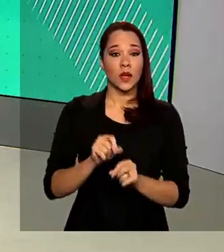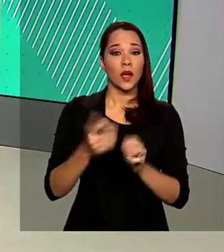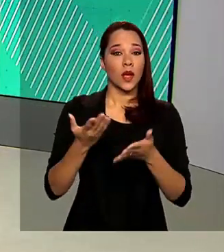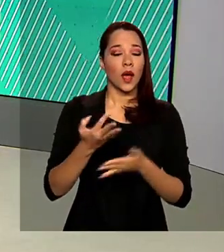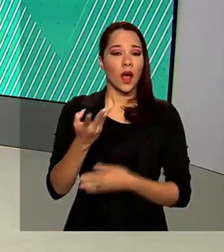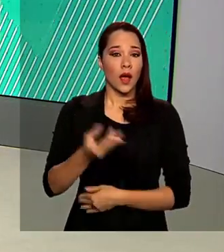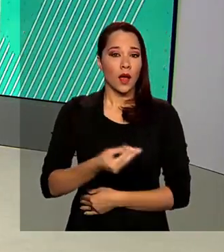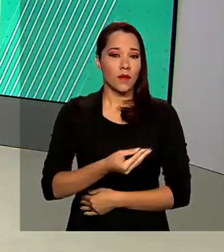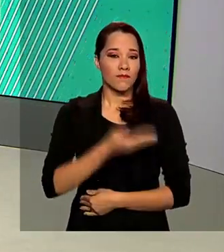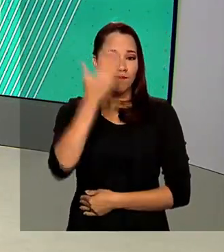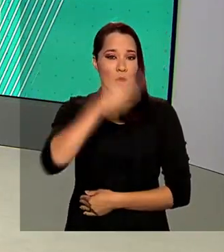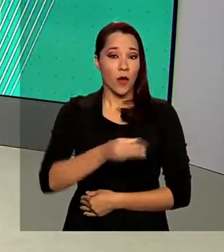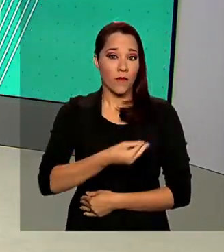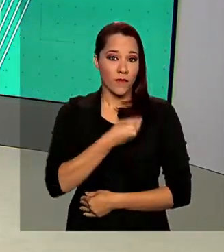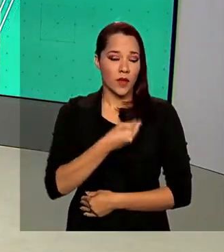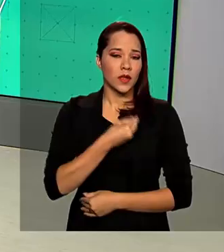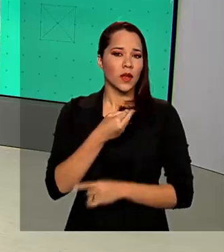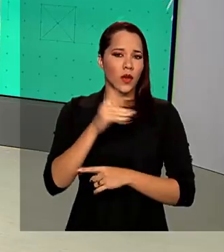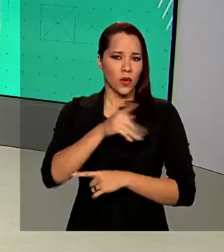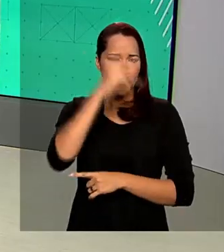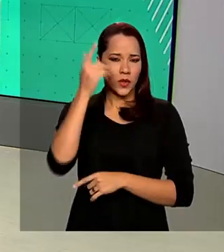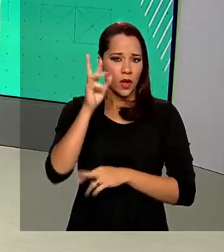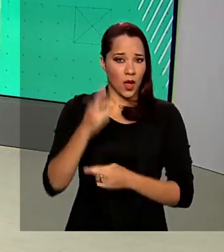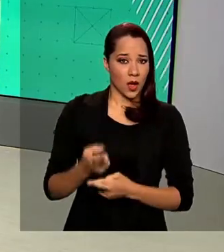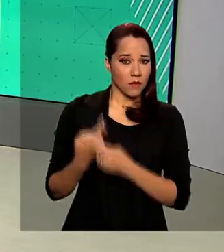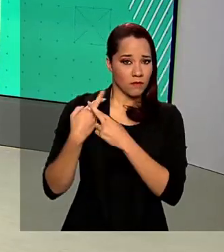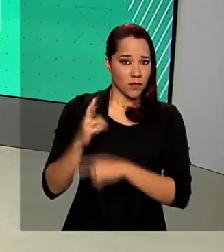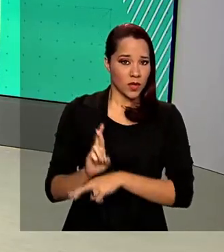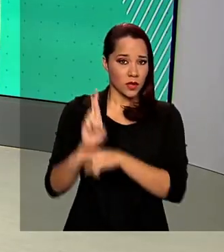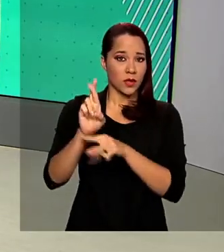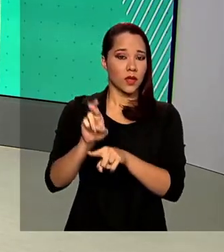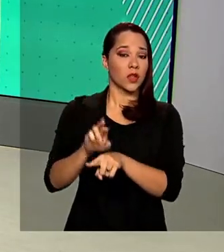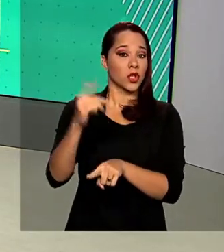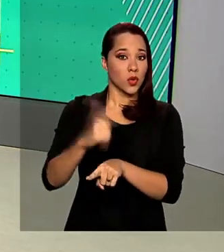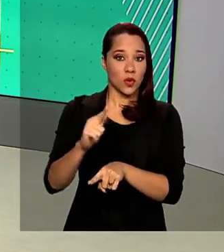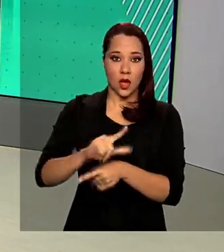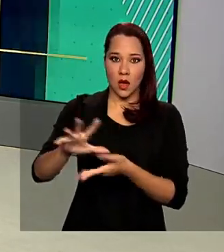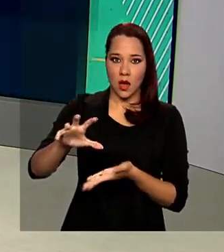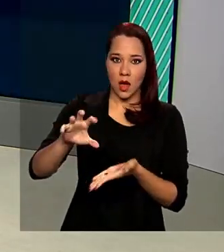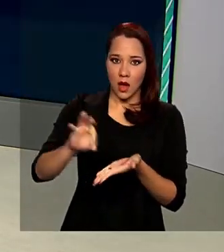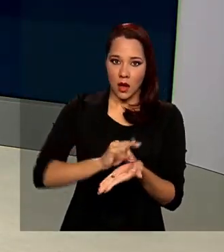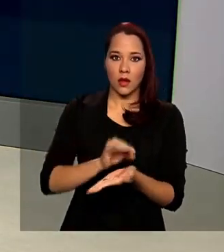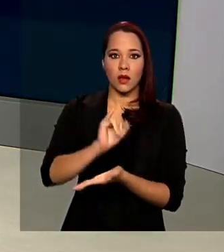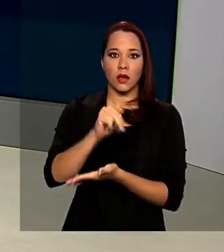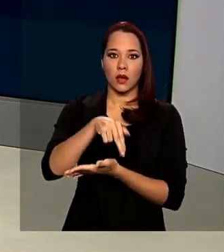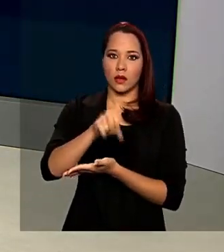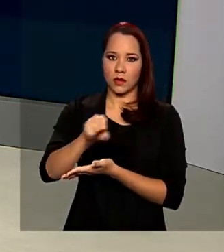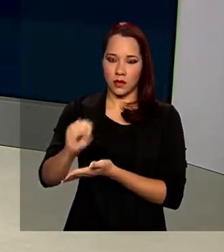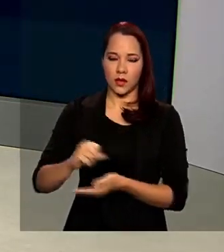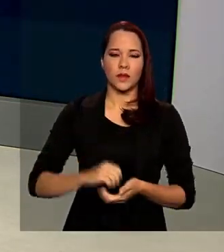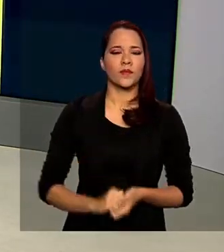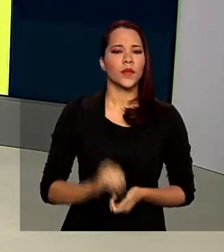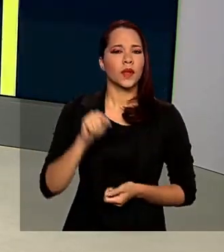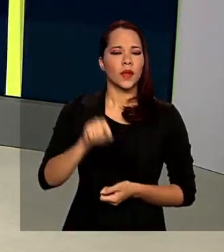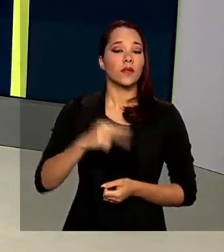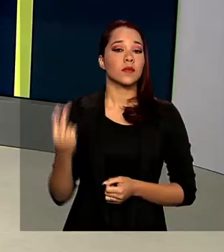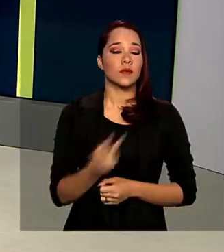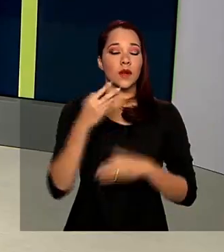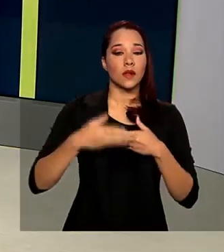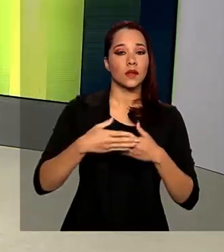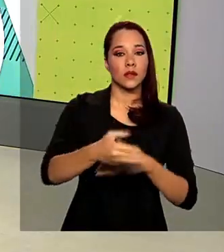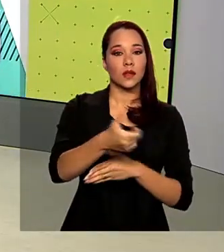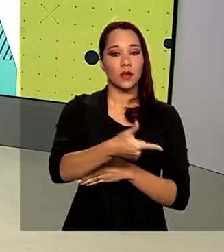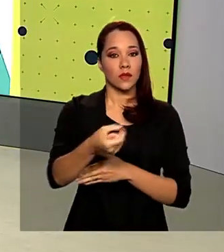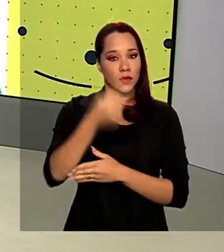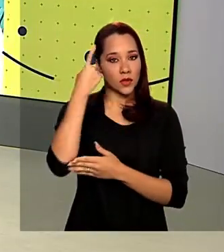de vida por meio de procurador ou representante legal que não esteja cadastrado junto ao INSS. A medida vale por 120